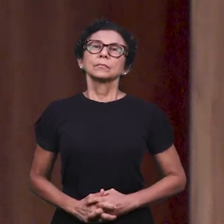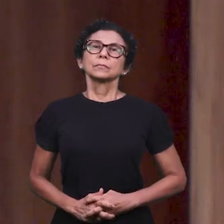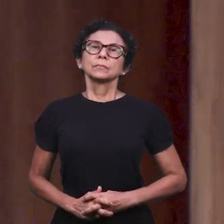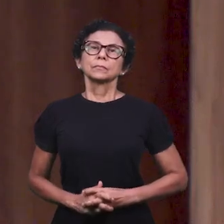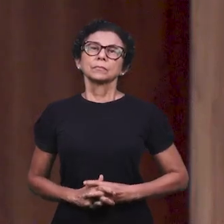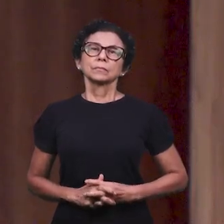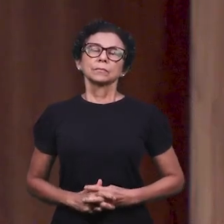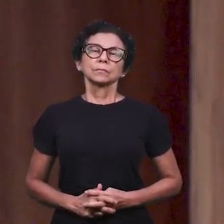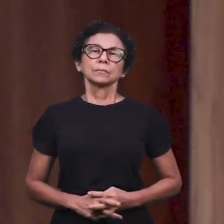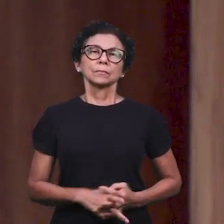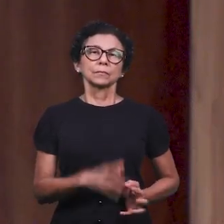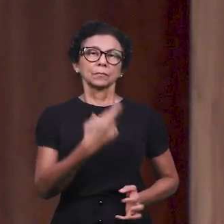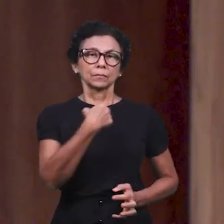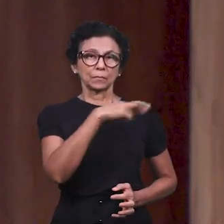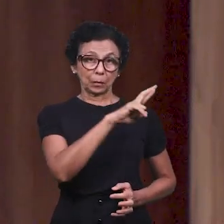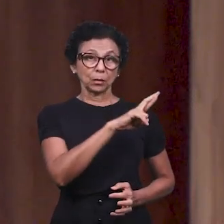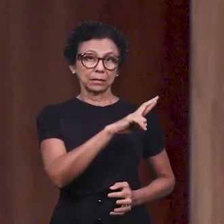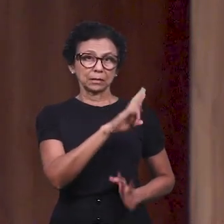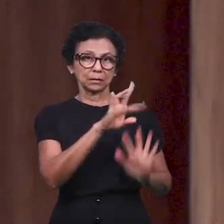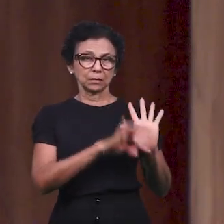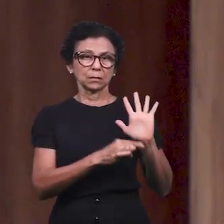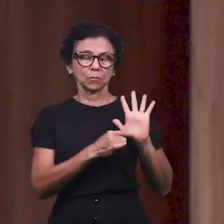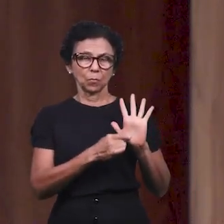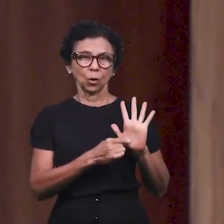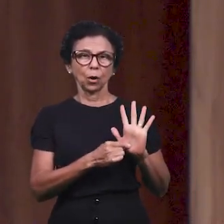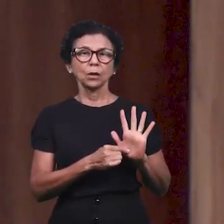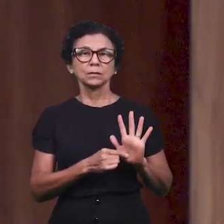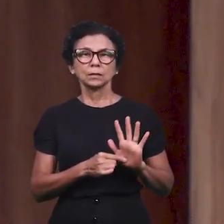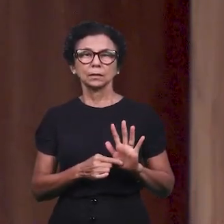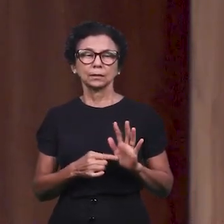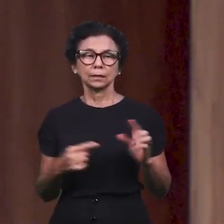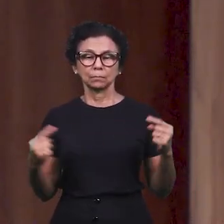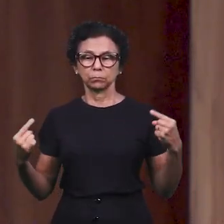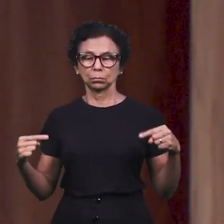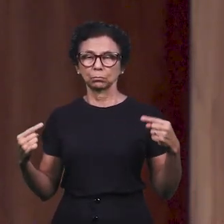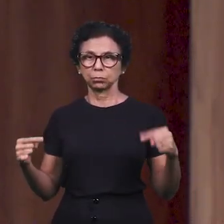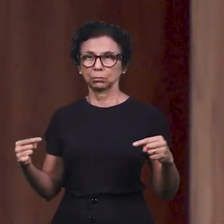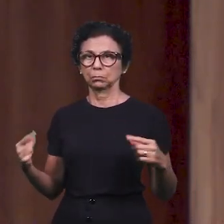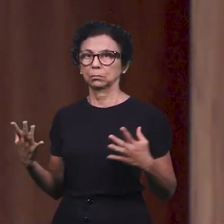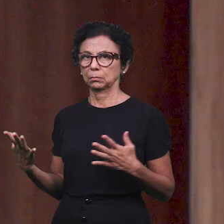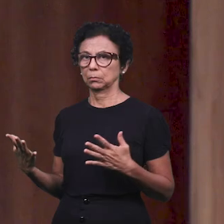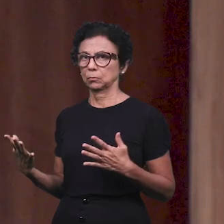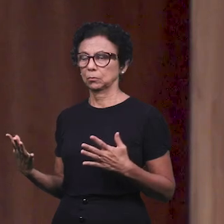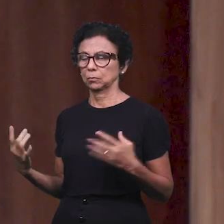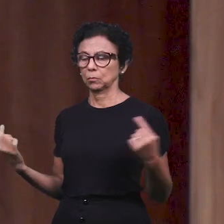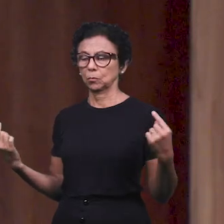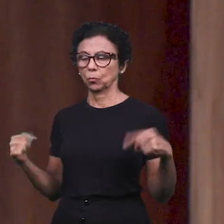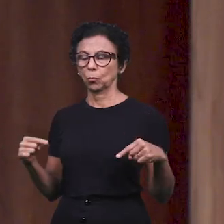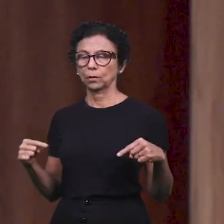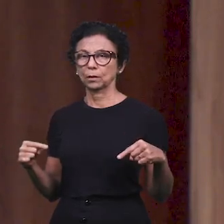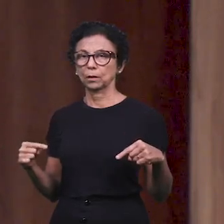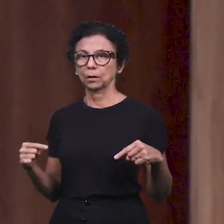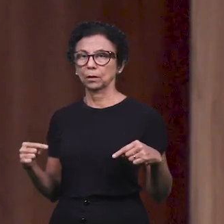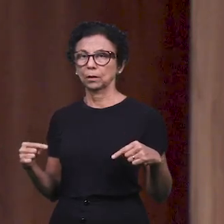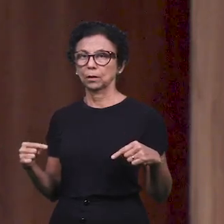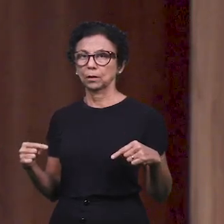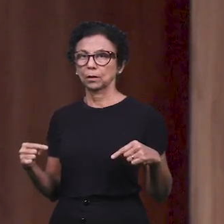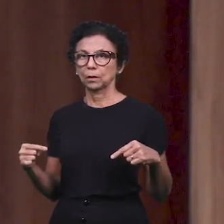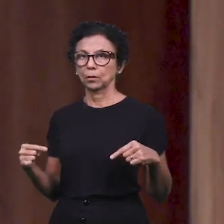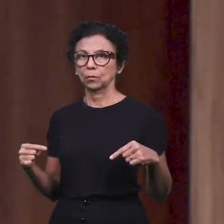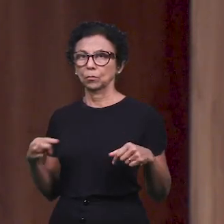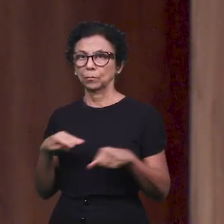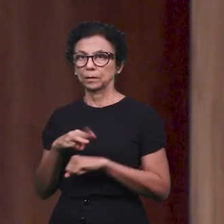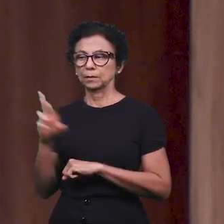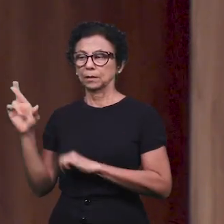um ministério que era do Senhor, que foi levantado pelo Senhor. Então nós pais temos que ter muito